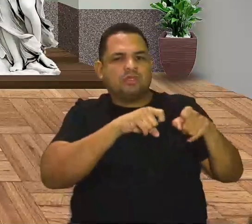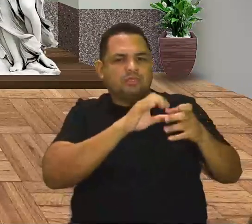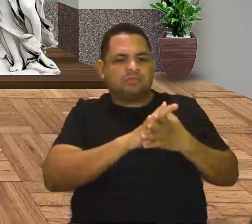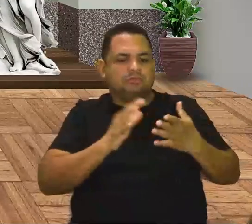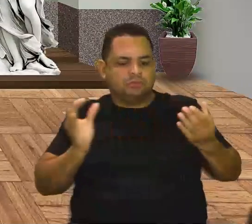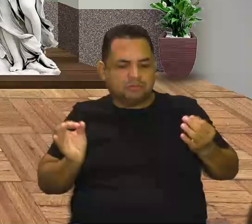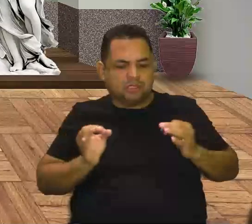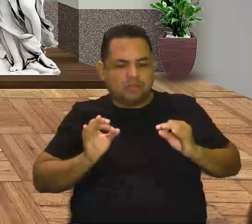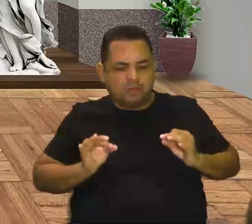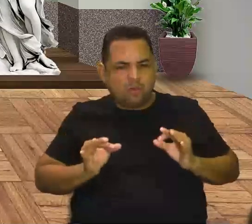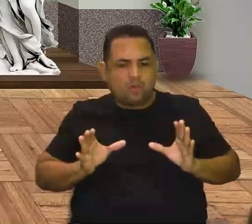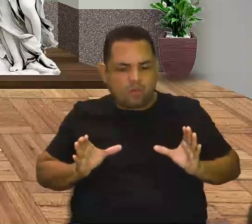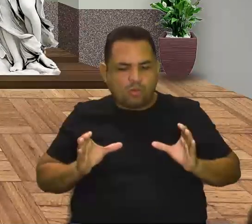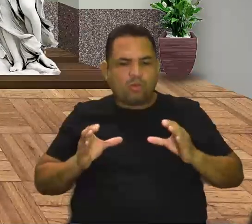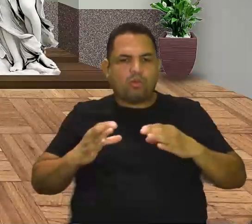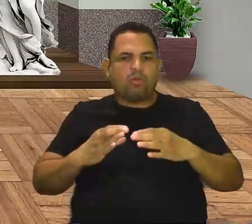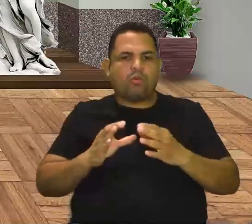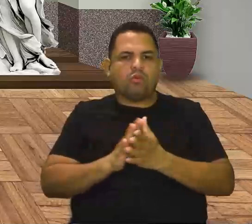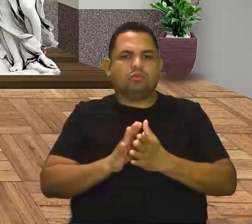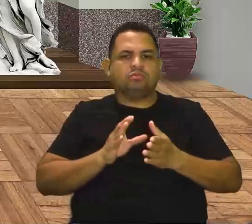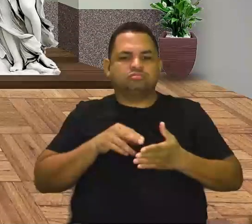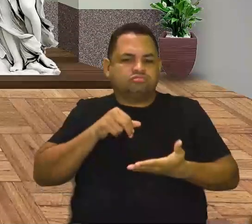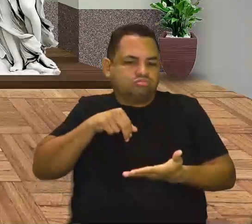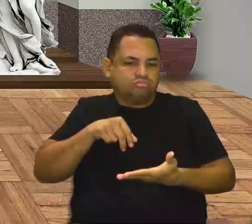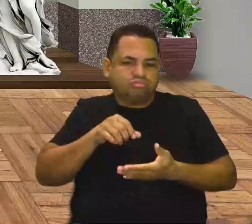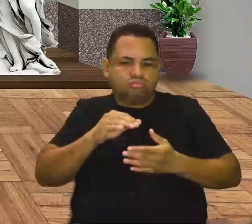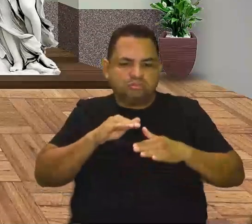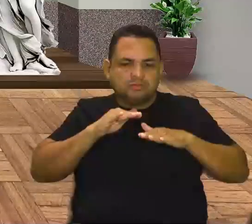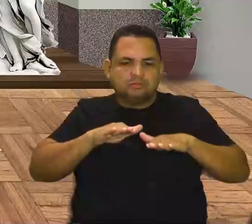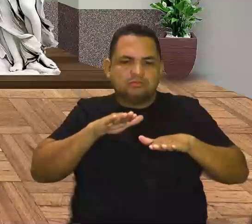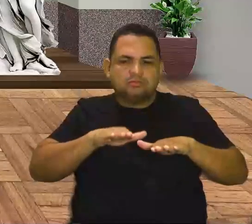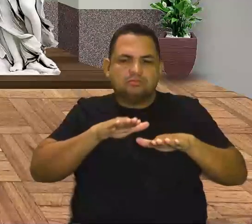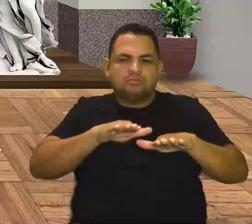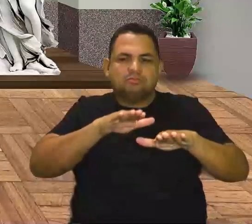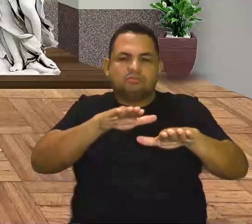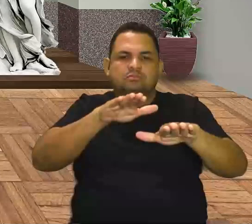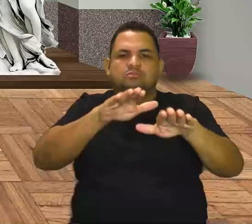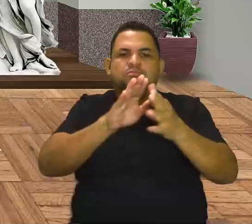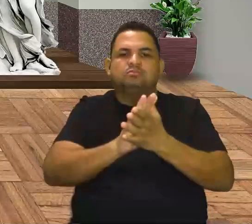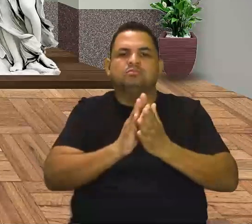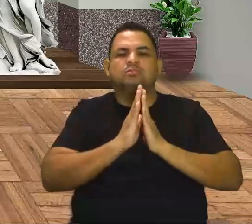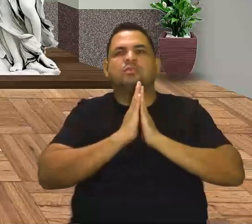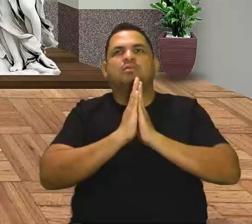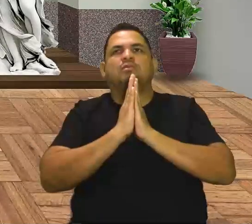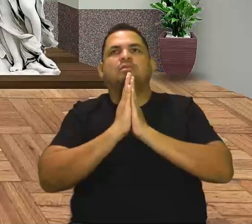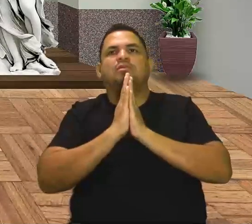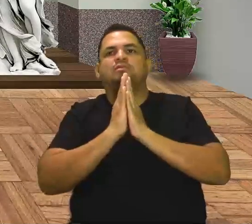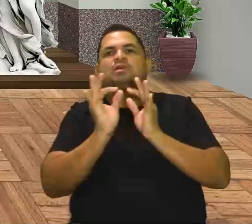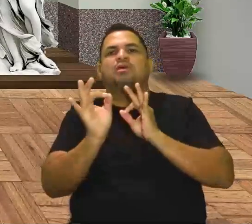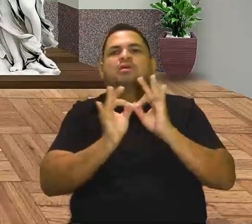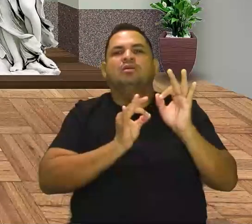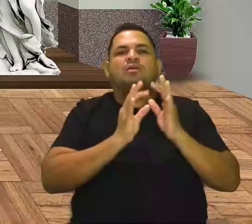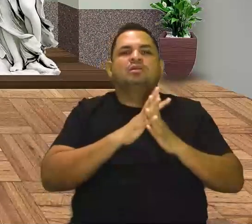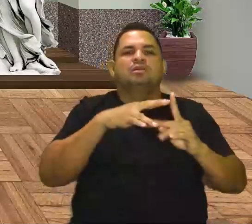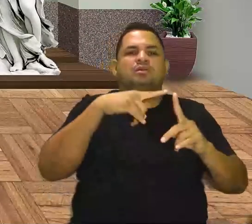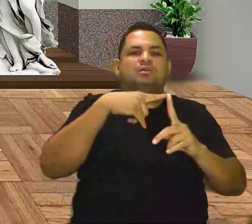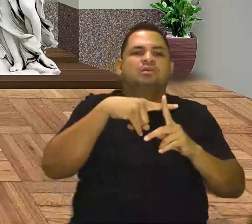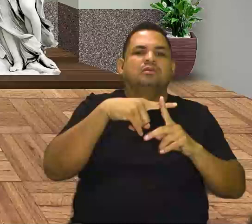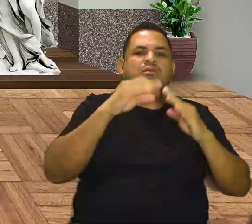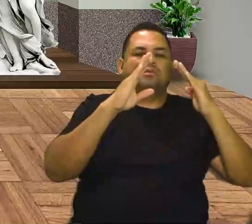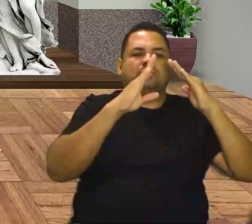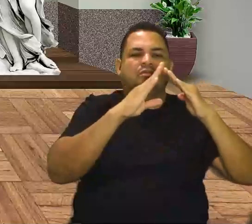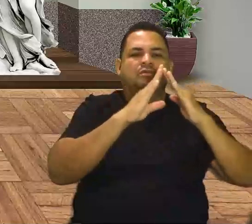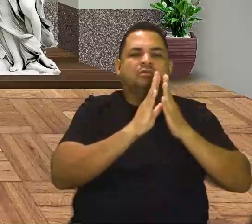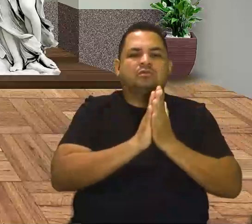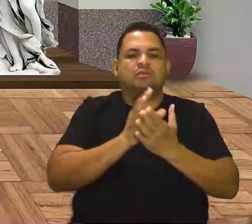em uma marcha. Primeiramente, eles vão fazer aquela marcha, aquela grande procissão, vão rezar, construir a igreja. Aí eles acham um